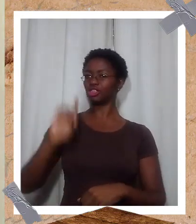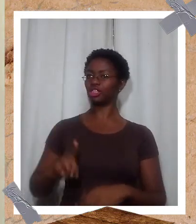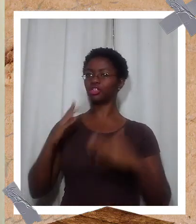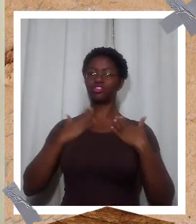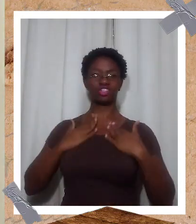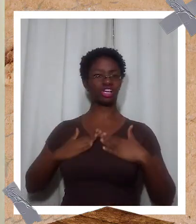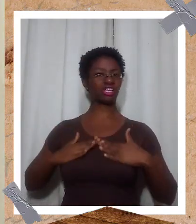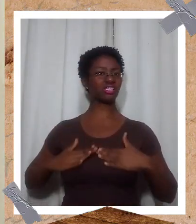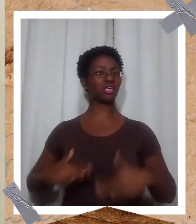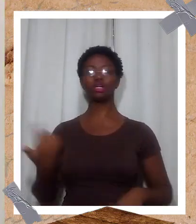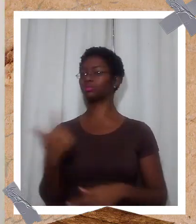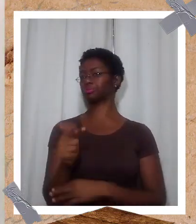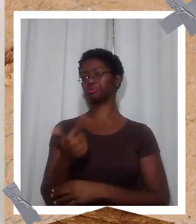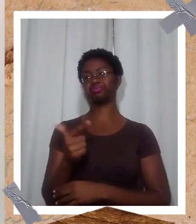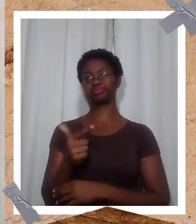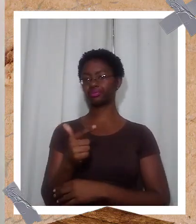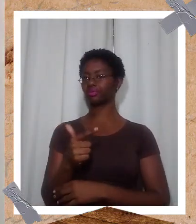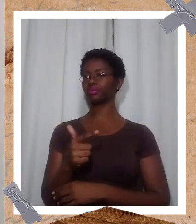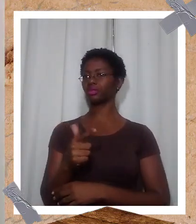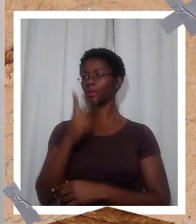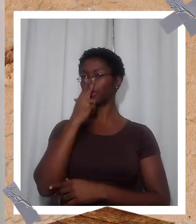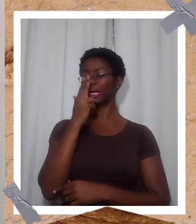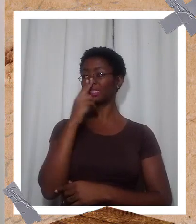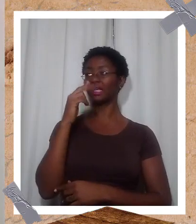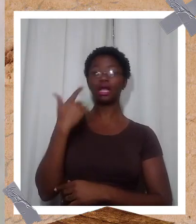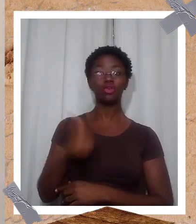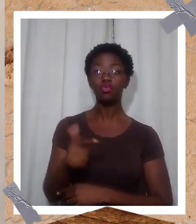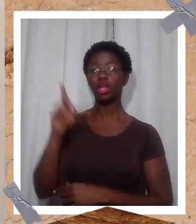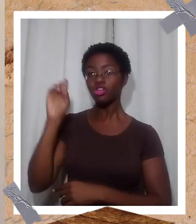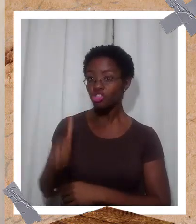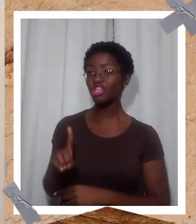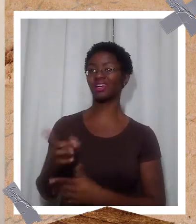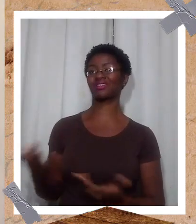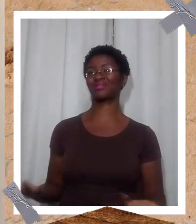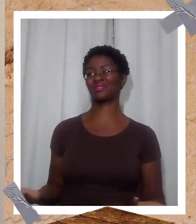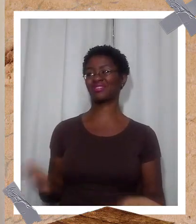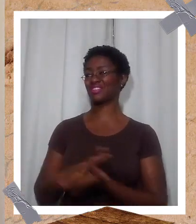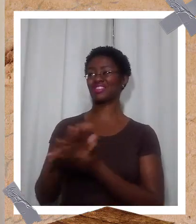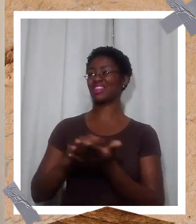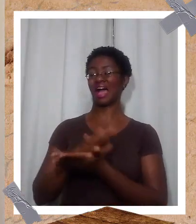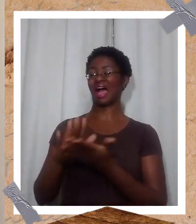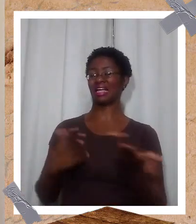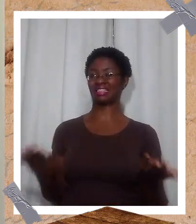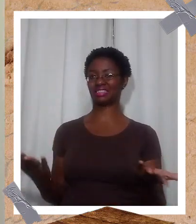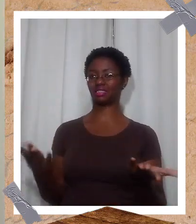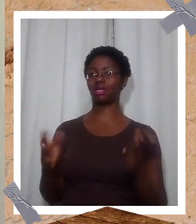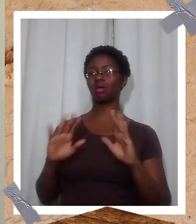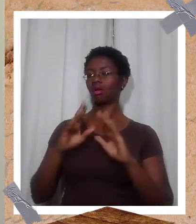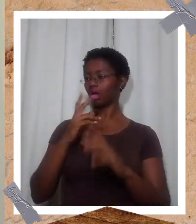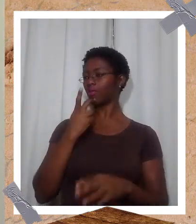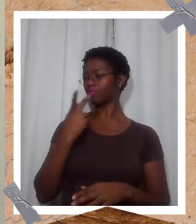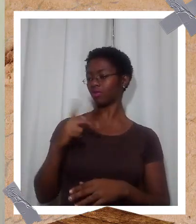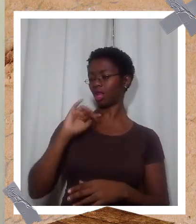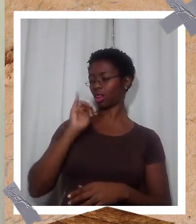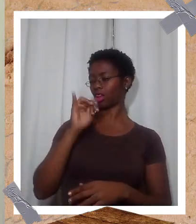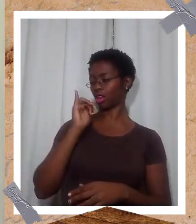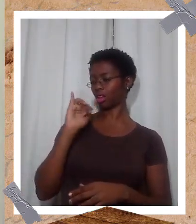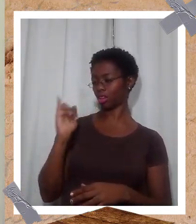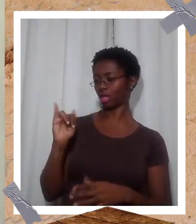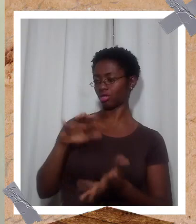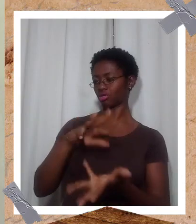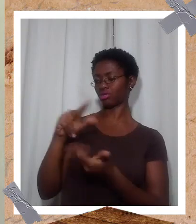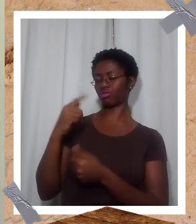de não ter direito, né? Então, ela narra isso muito bem. E